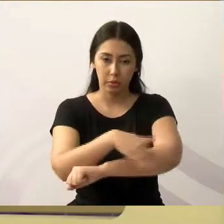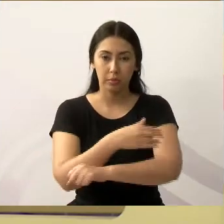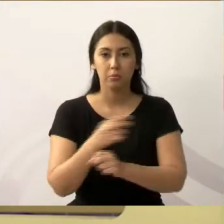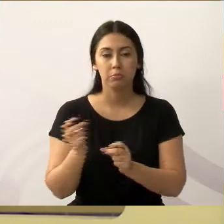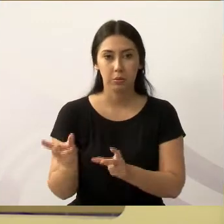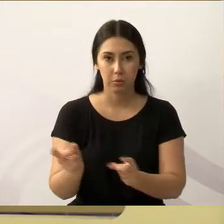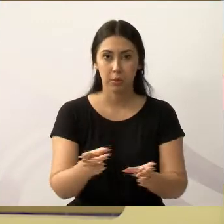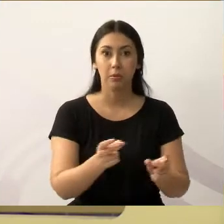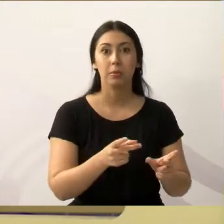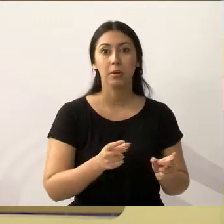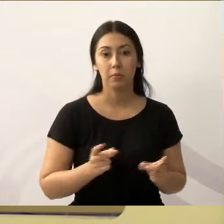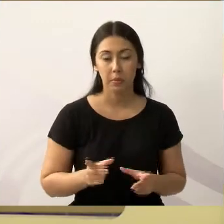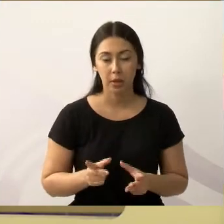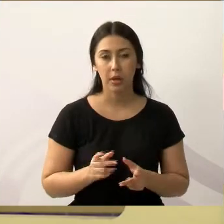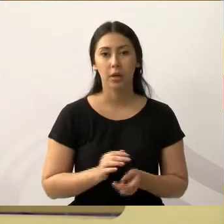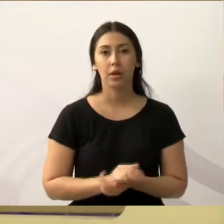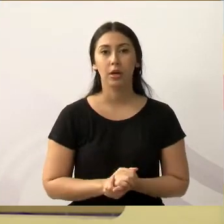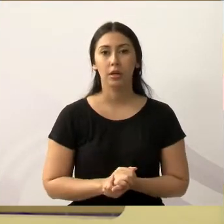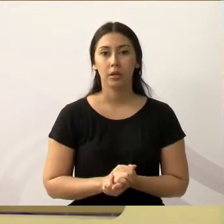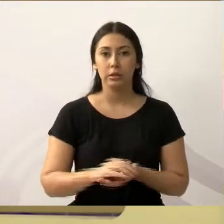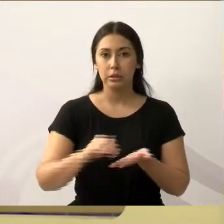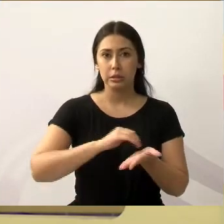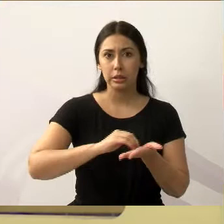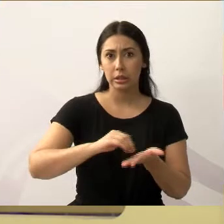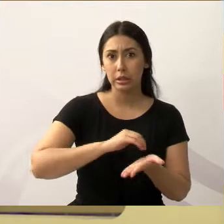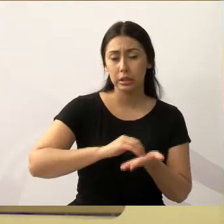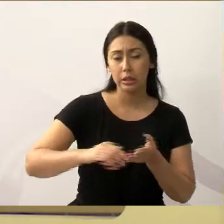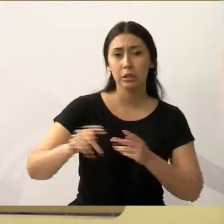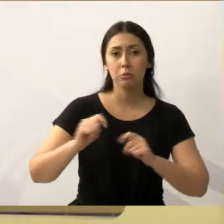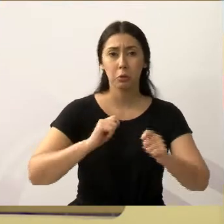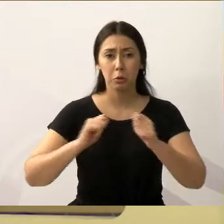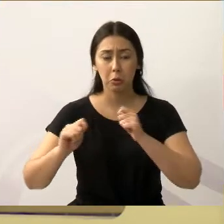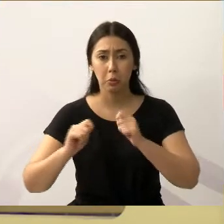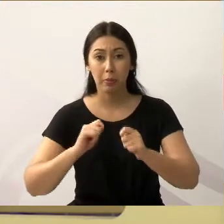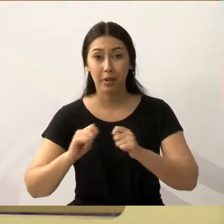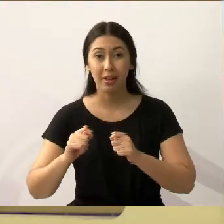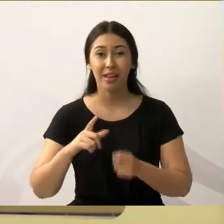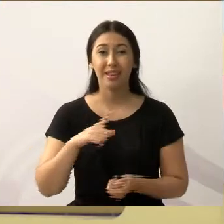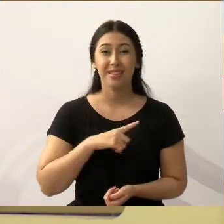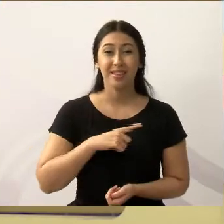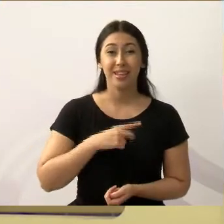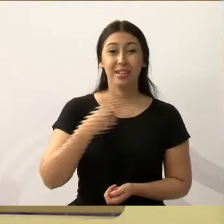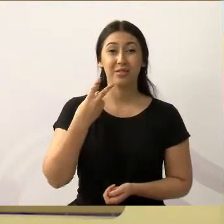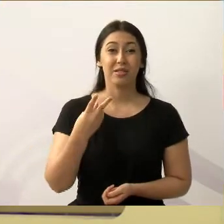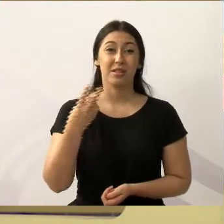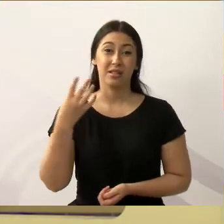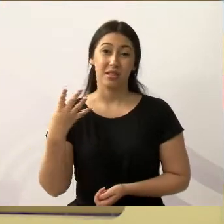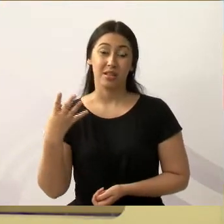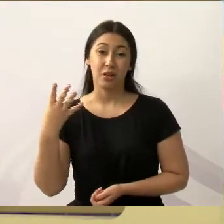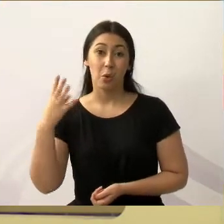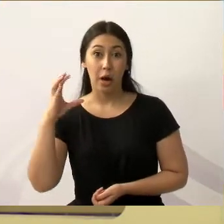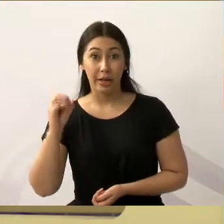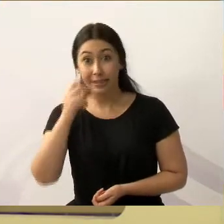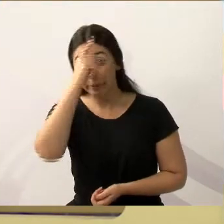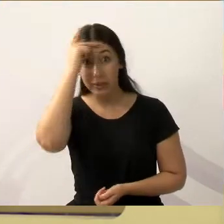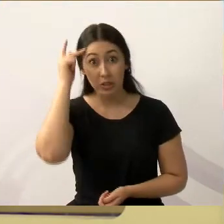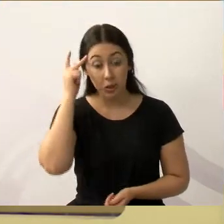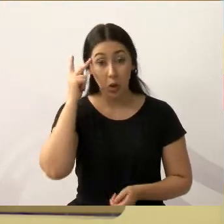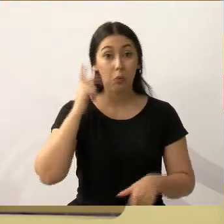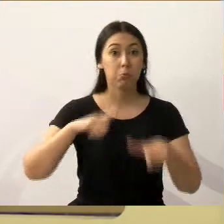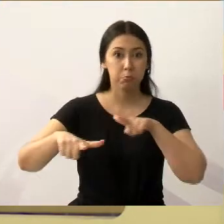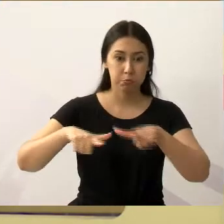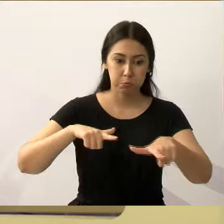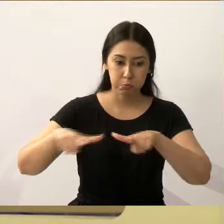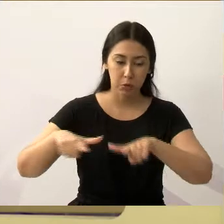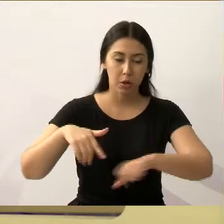prefeitura, que é da Secretaria de Desenvolvimento Econômico, são 540 pessoas, trabalhadores ambulantes que estão